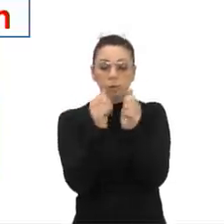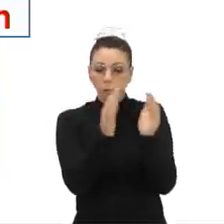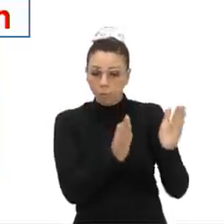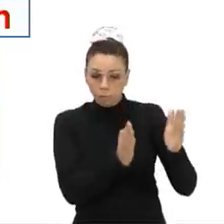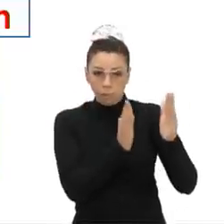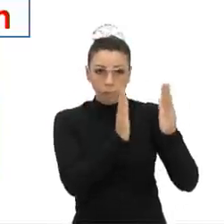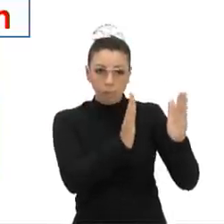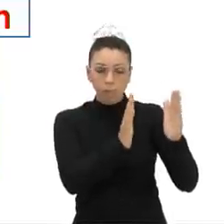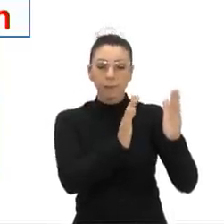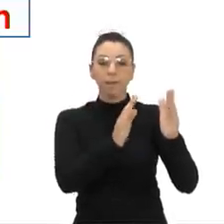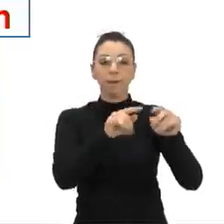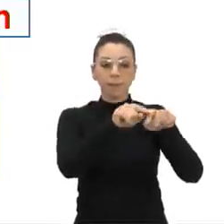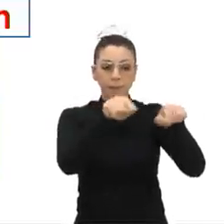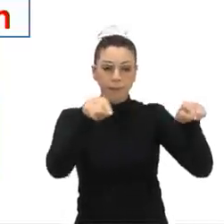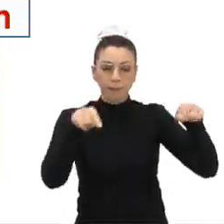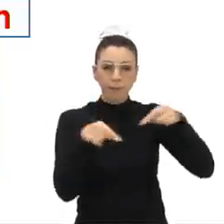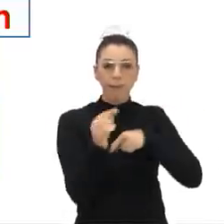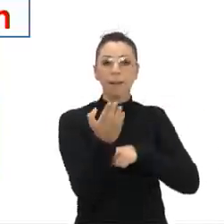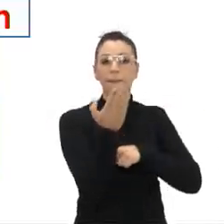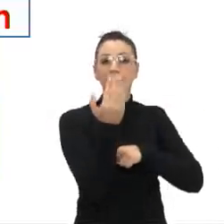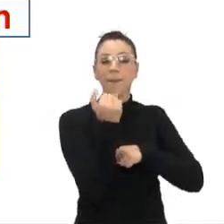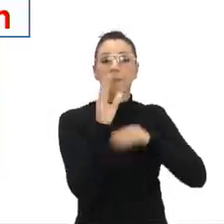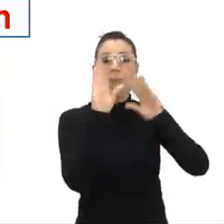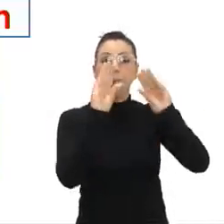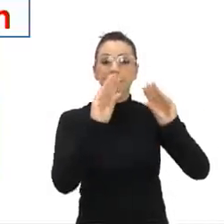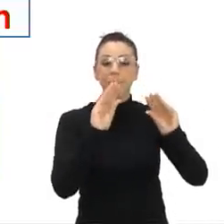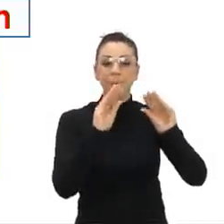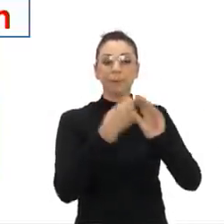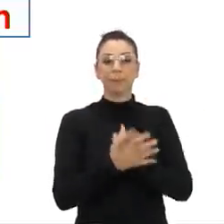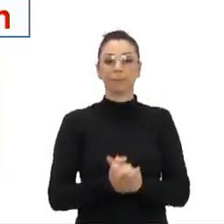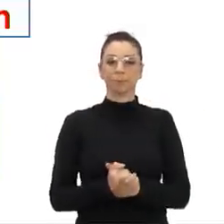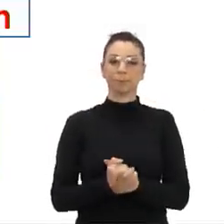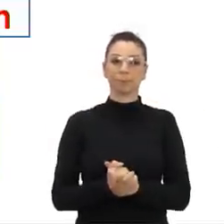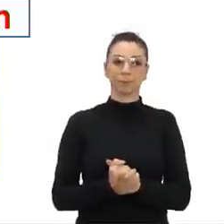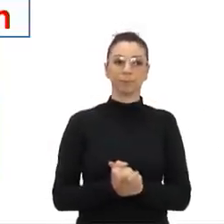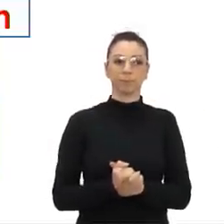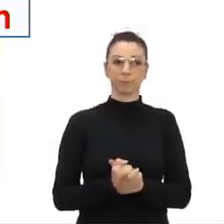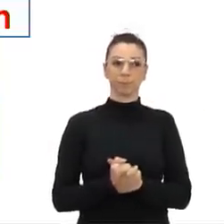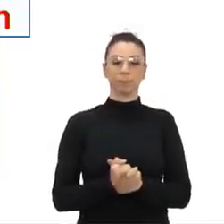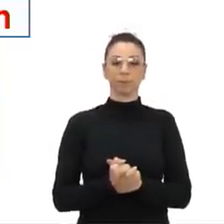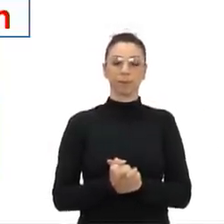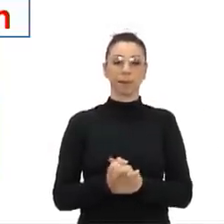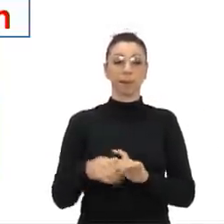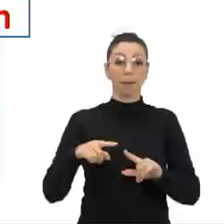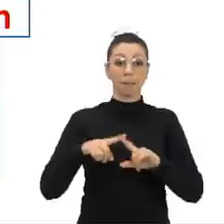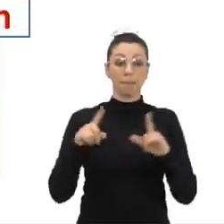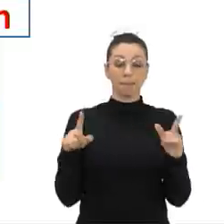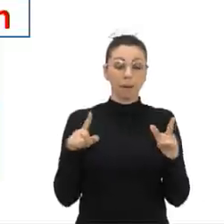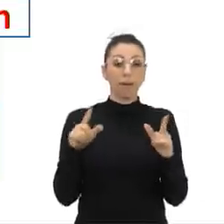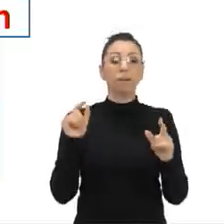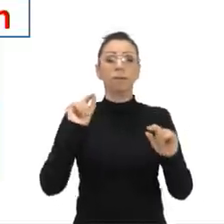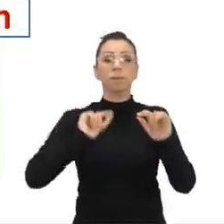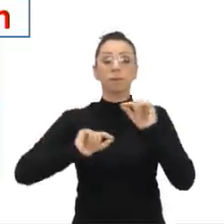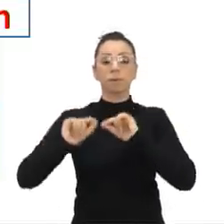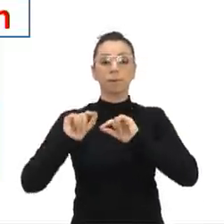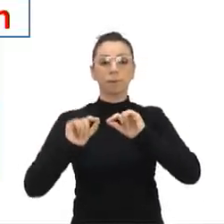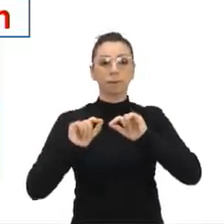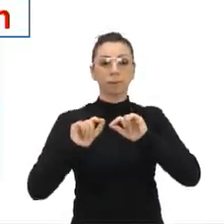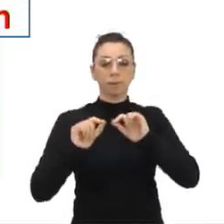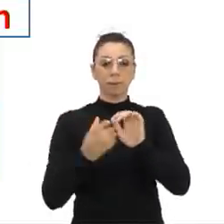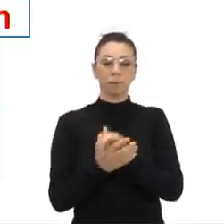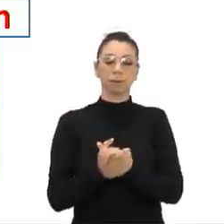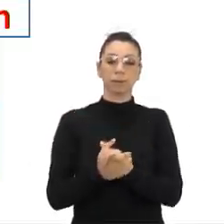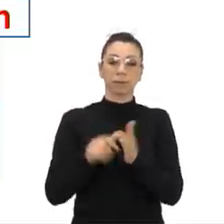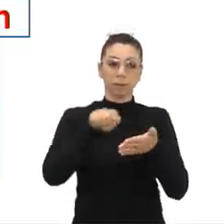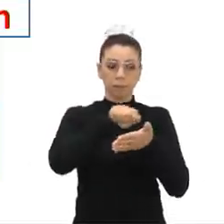jantar. Então se você escreveu living room, está ok. Mas se você focou na sala de jantar